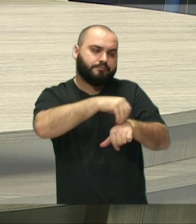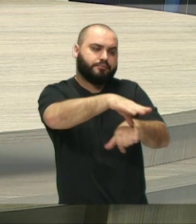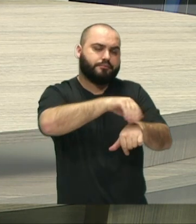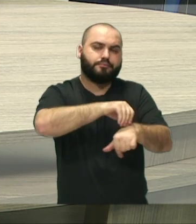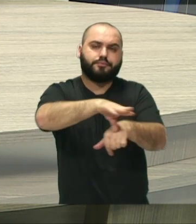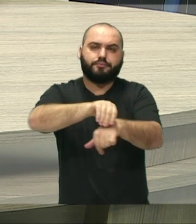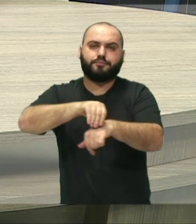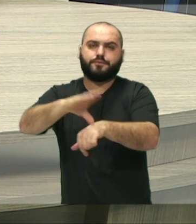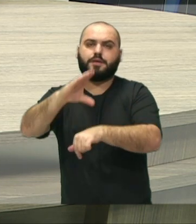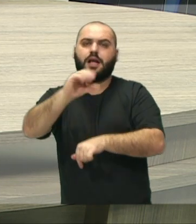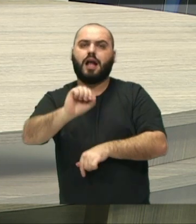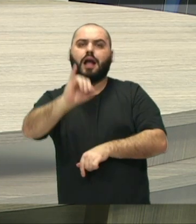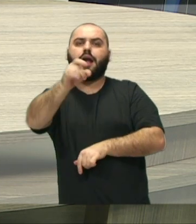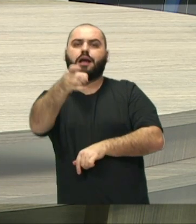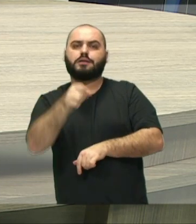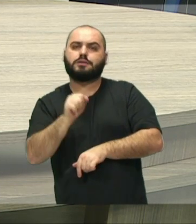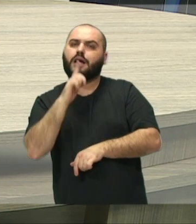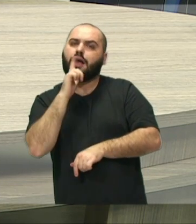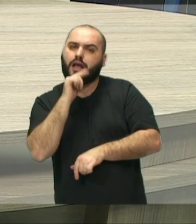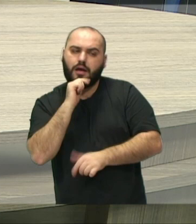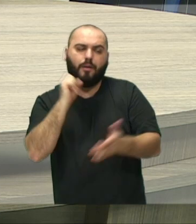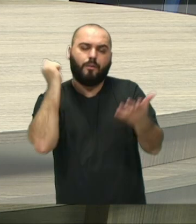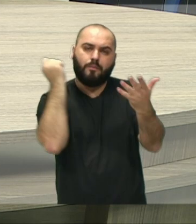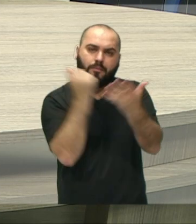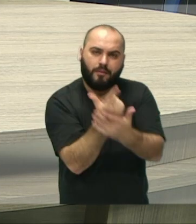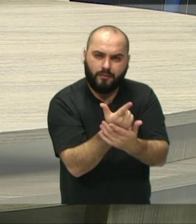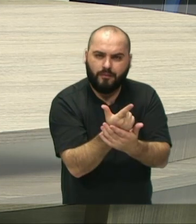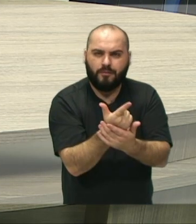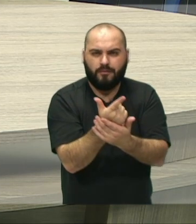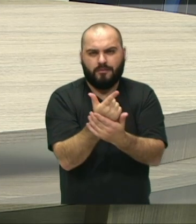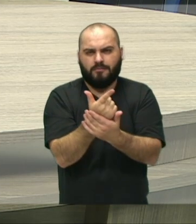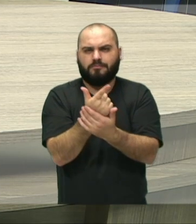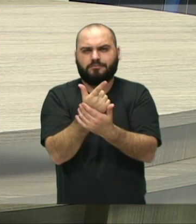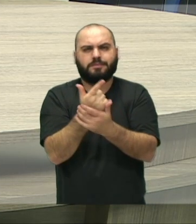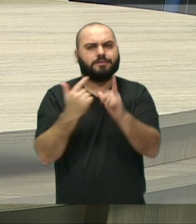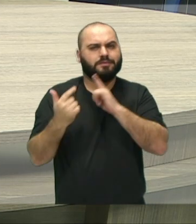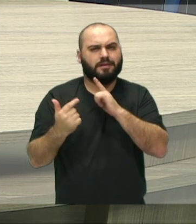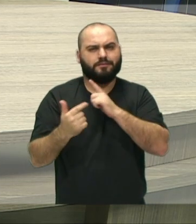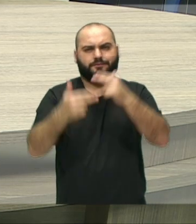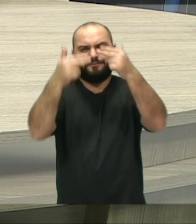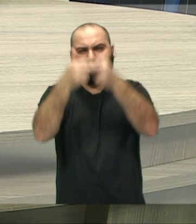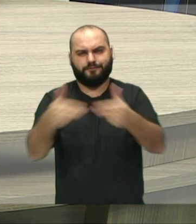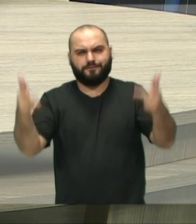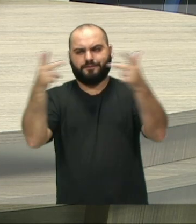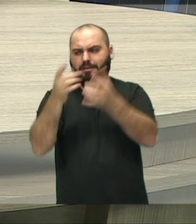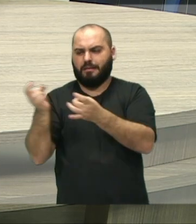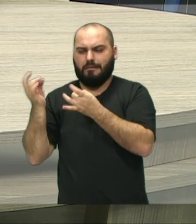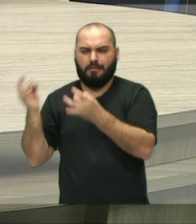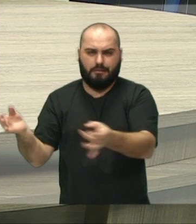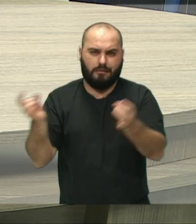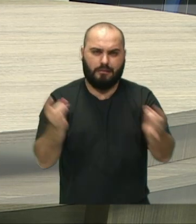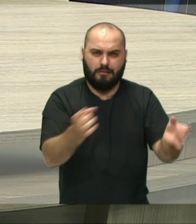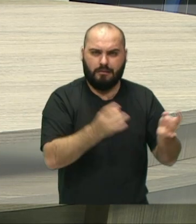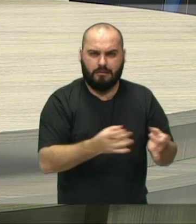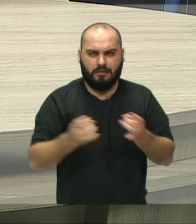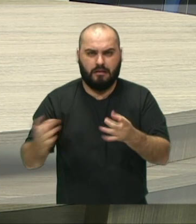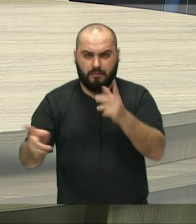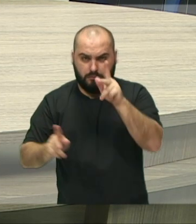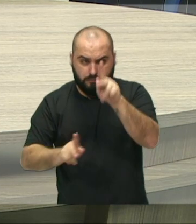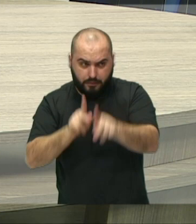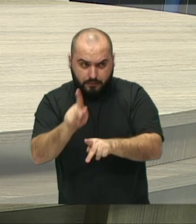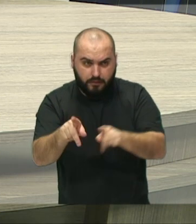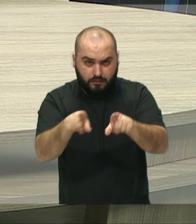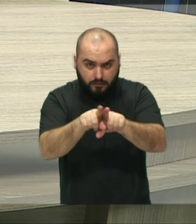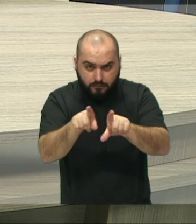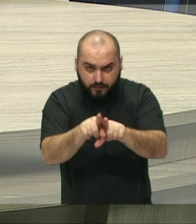caixas d'água, foi comprada essa água, quer dizer, teve uma série de despesas e de transtornos para a população